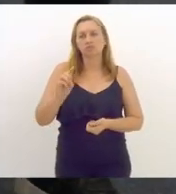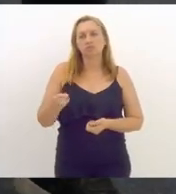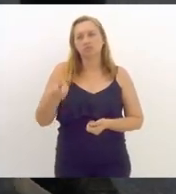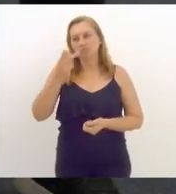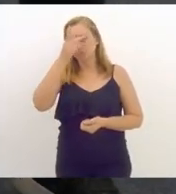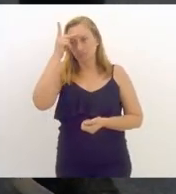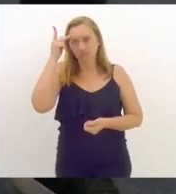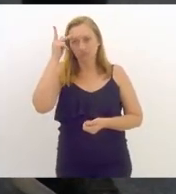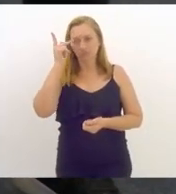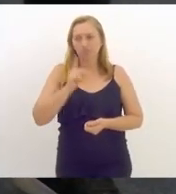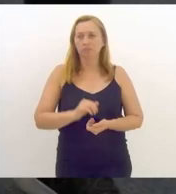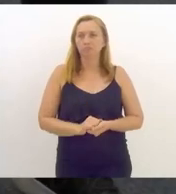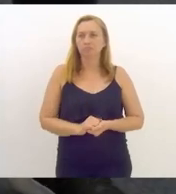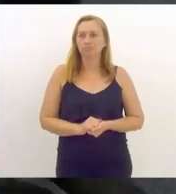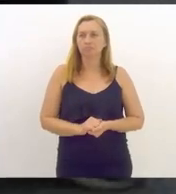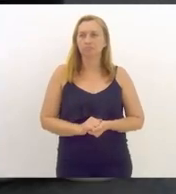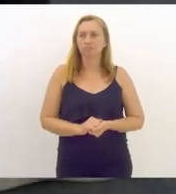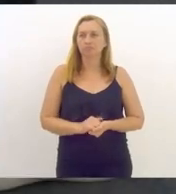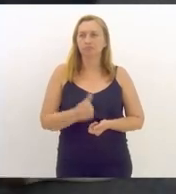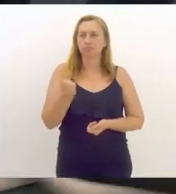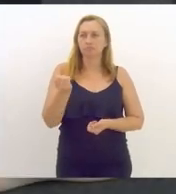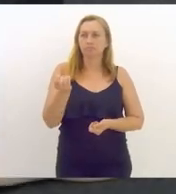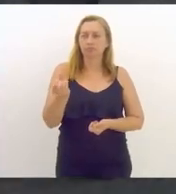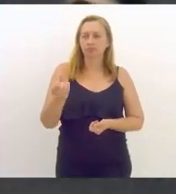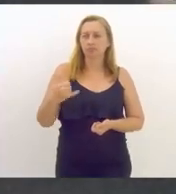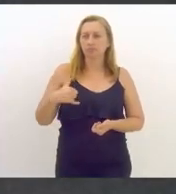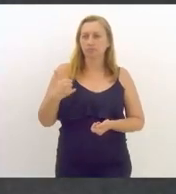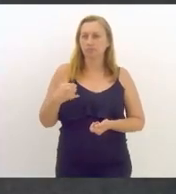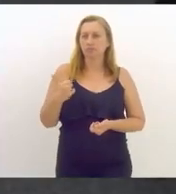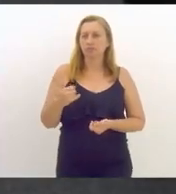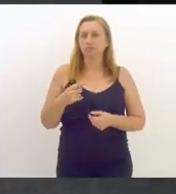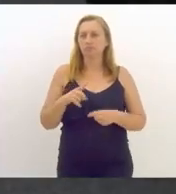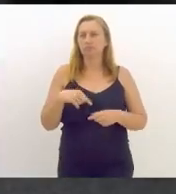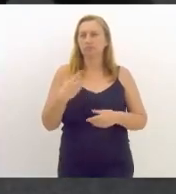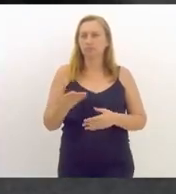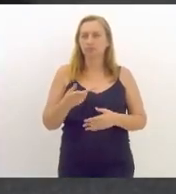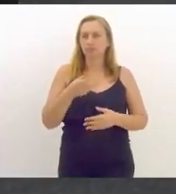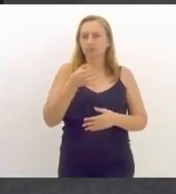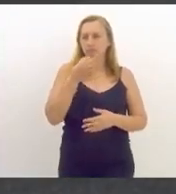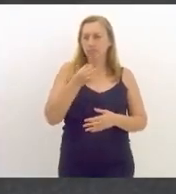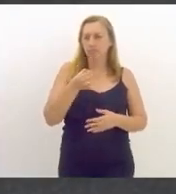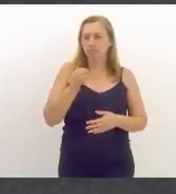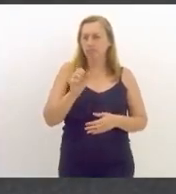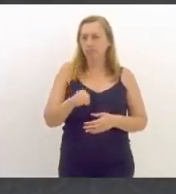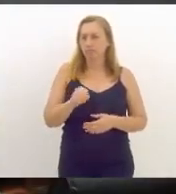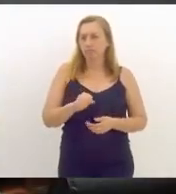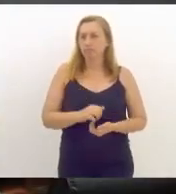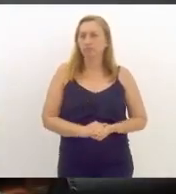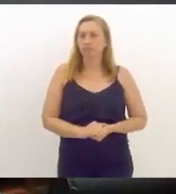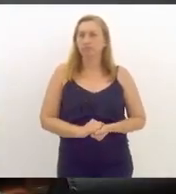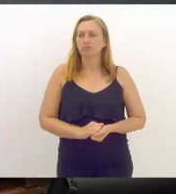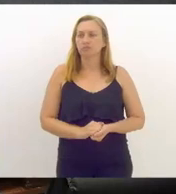entre aquelas acima de 60 anos então o nosso parecer é favorável